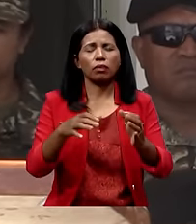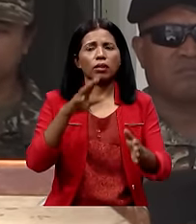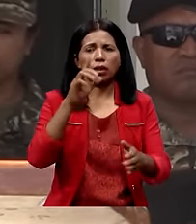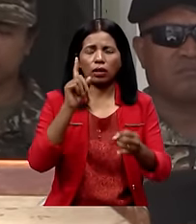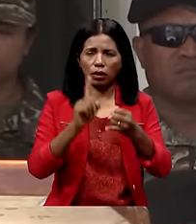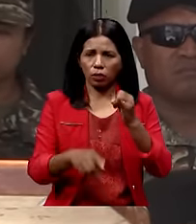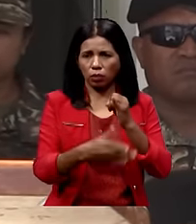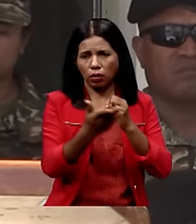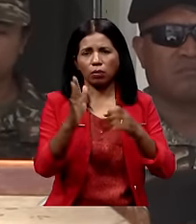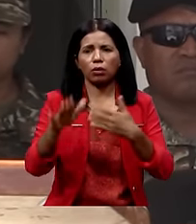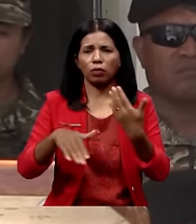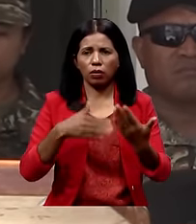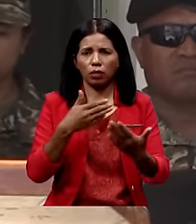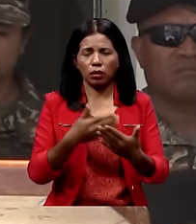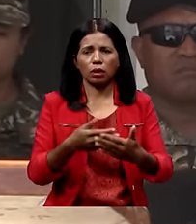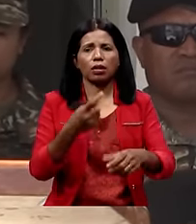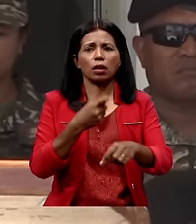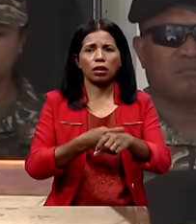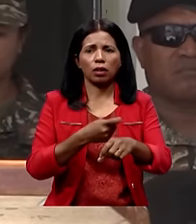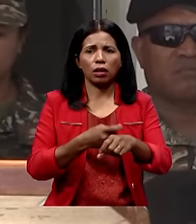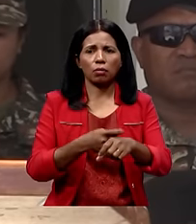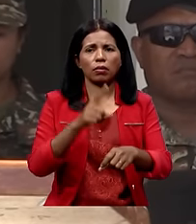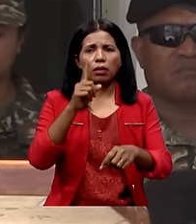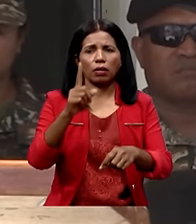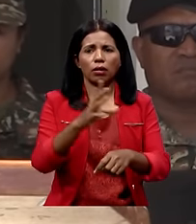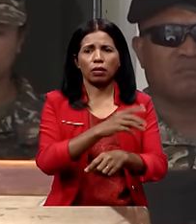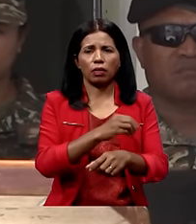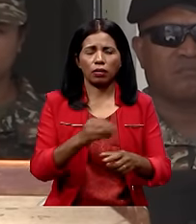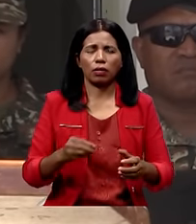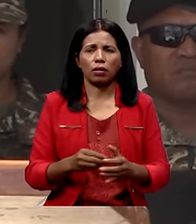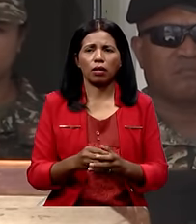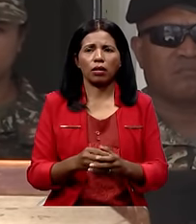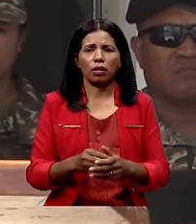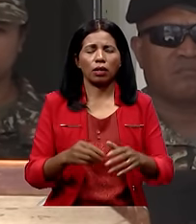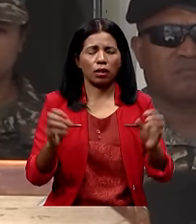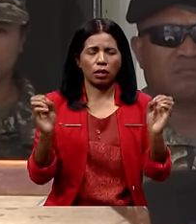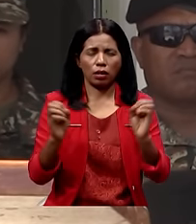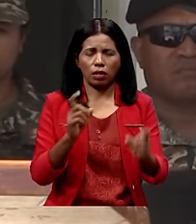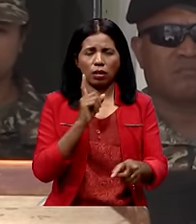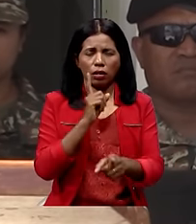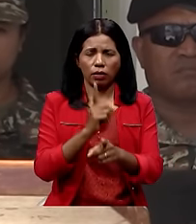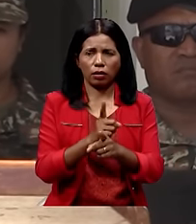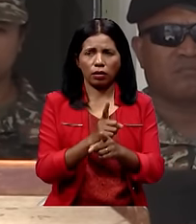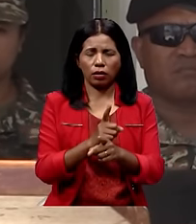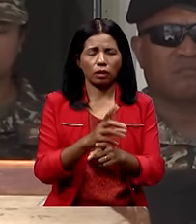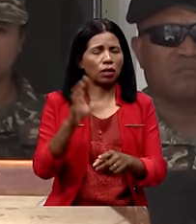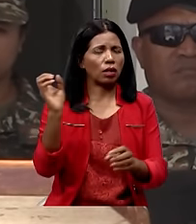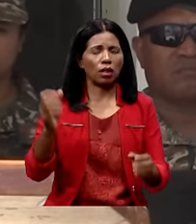mane. Iha tempo ida, maka deteta fale, maka lai toleransi. Zero